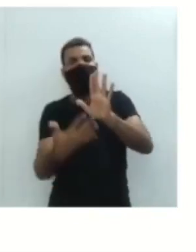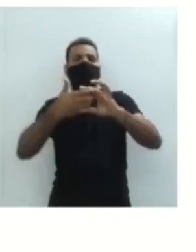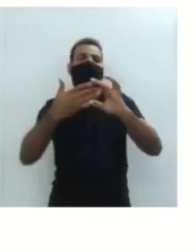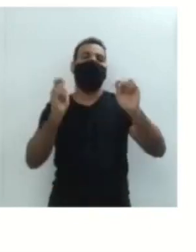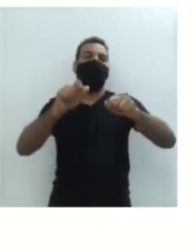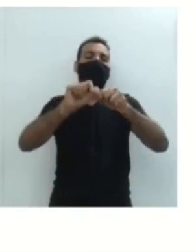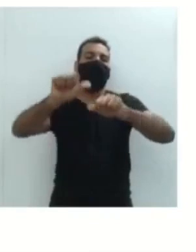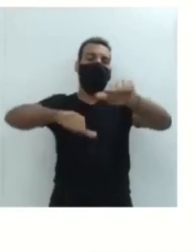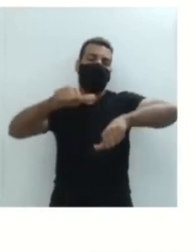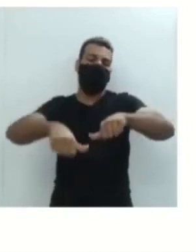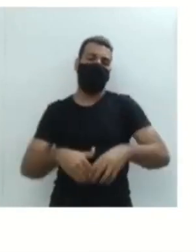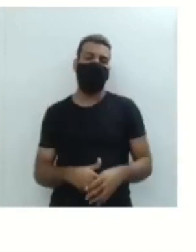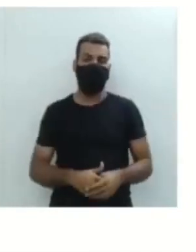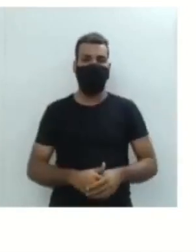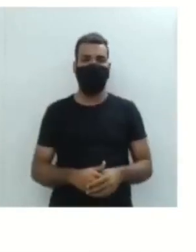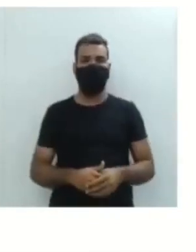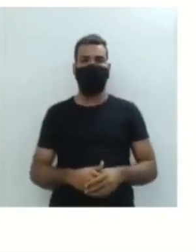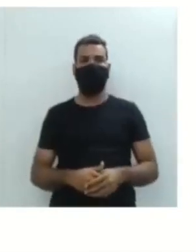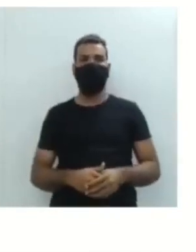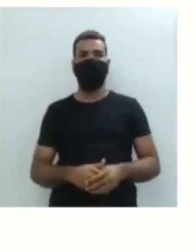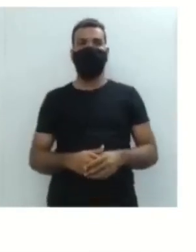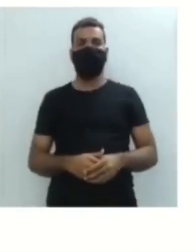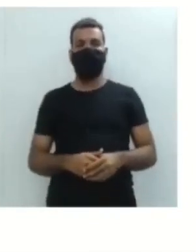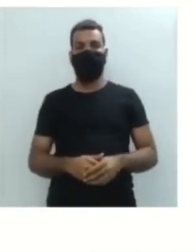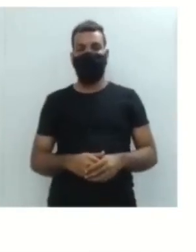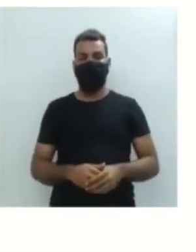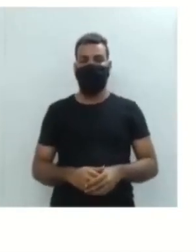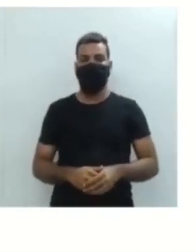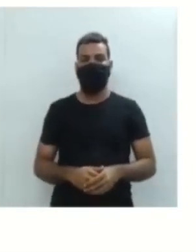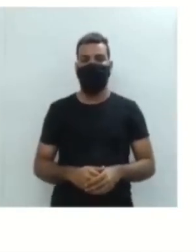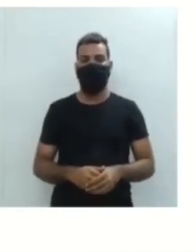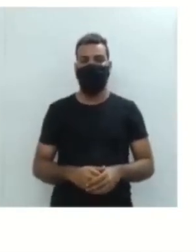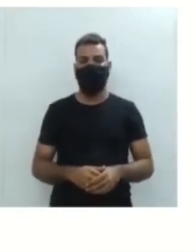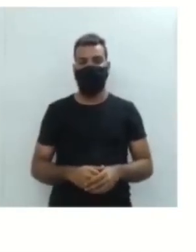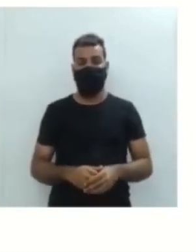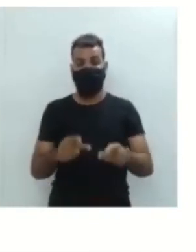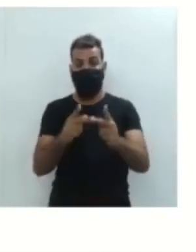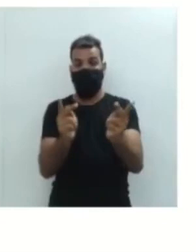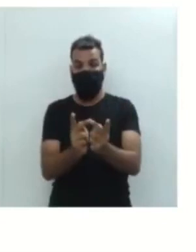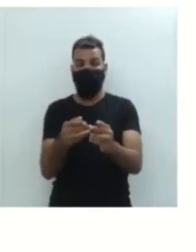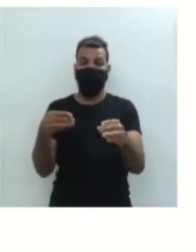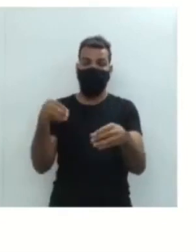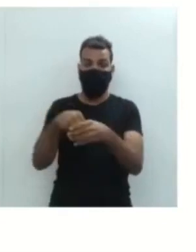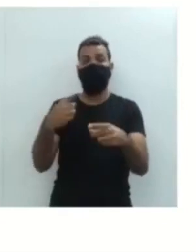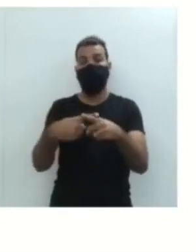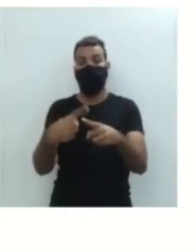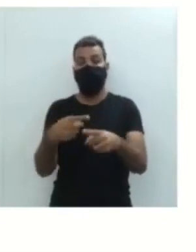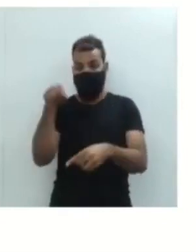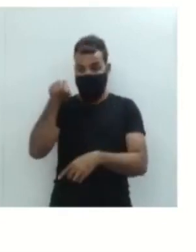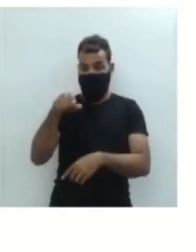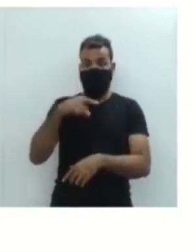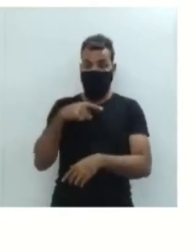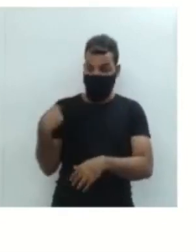fazer a operação dele Diferentemente do que ocorre com o inserir prato pois aqui